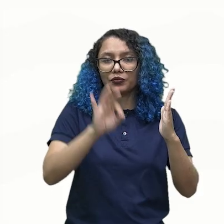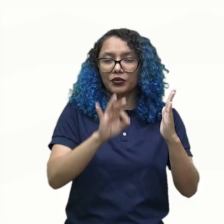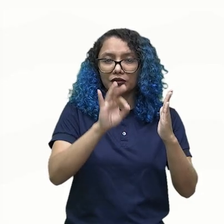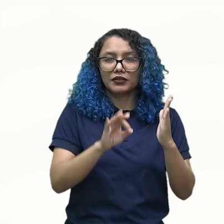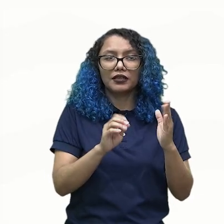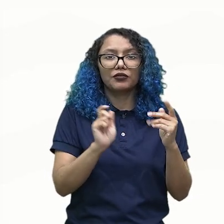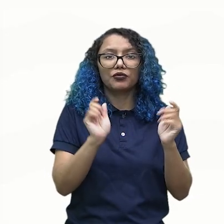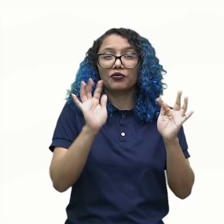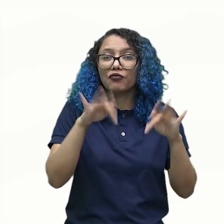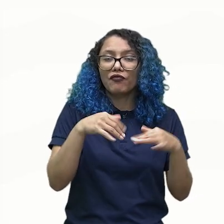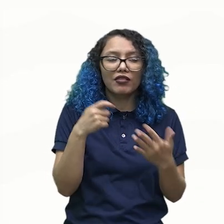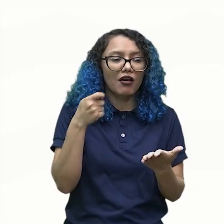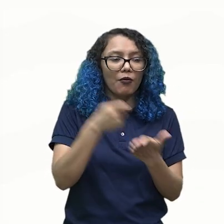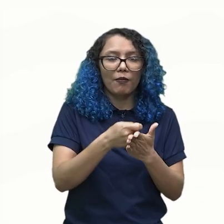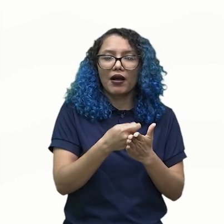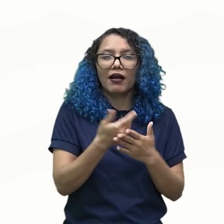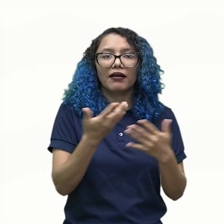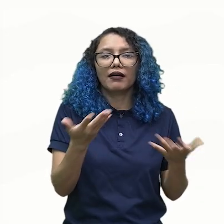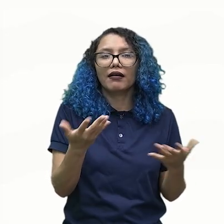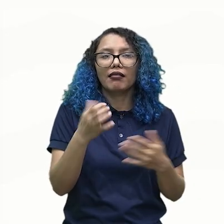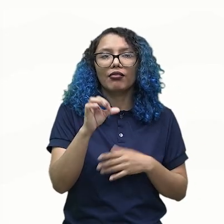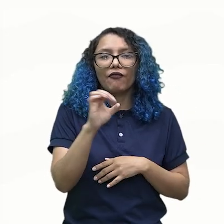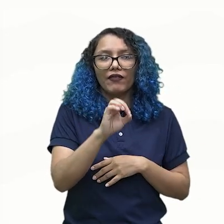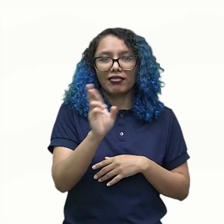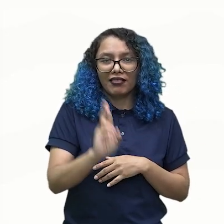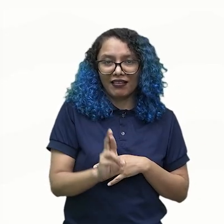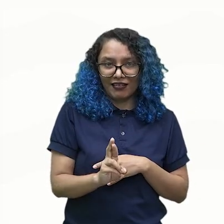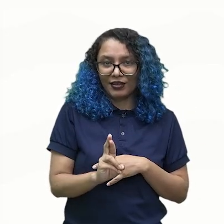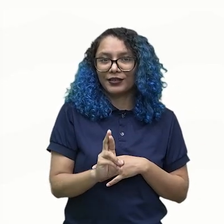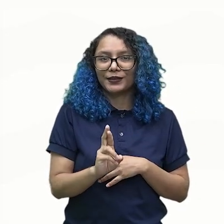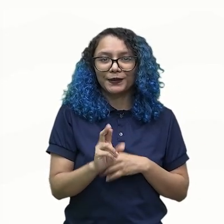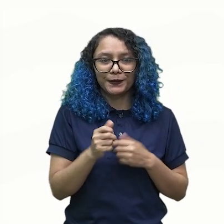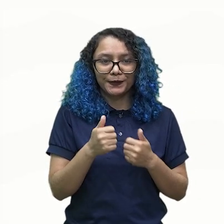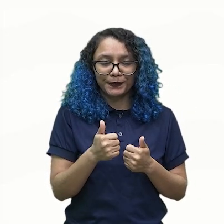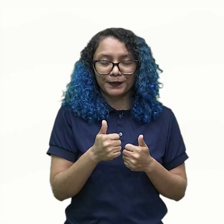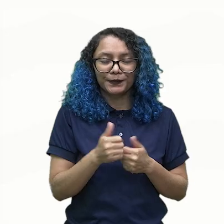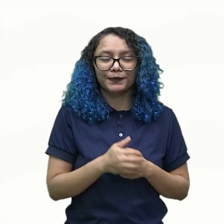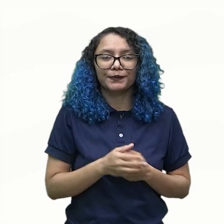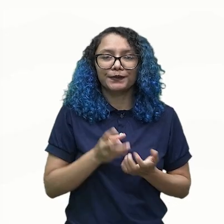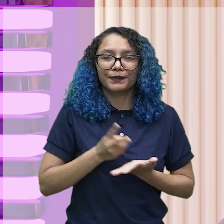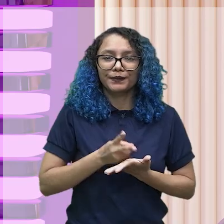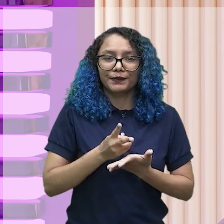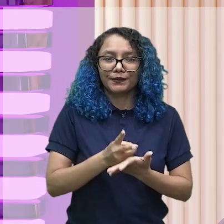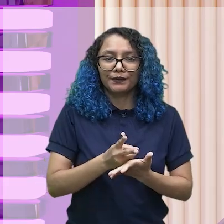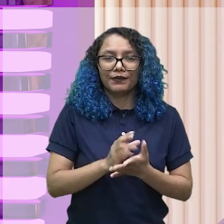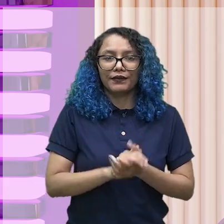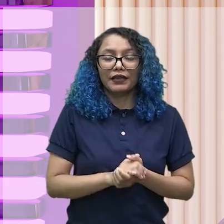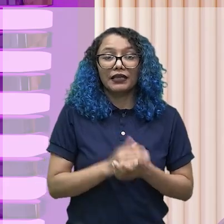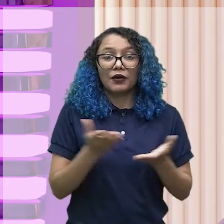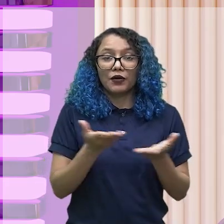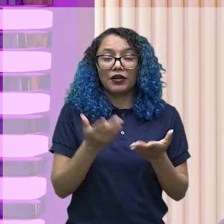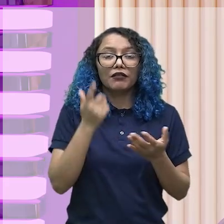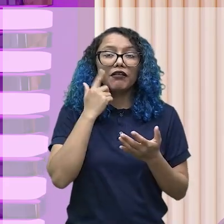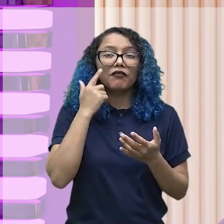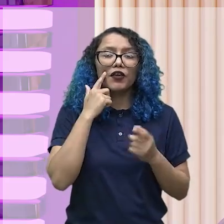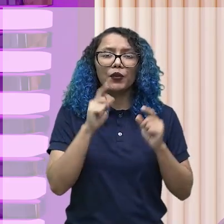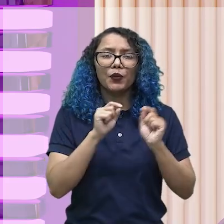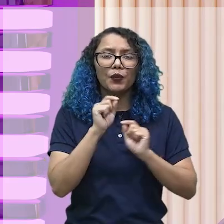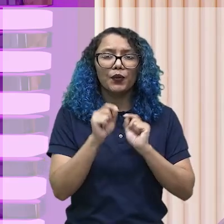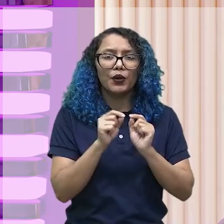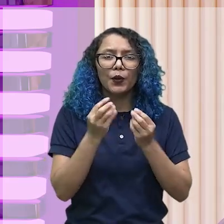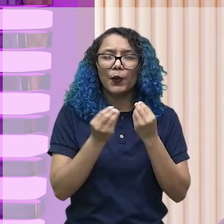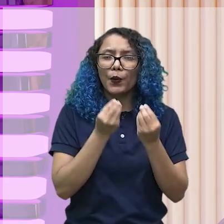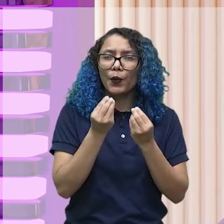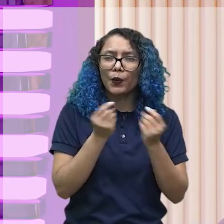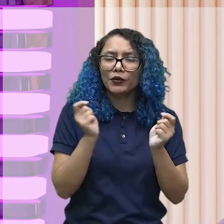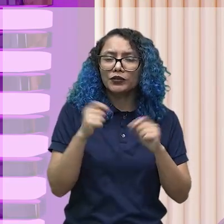no final um valor equivalente a R$90, beleza? Então, inicialmente aqui nós estamos verificando como